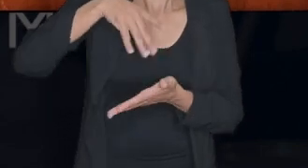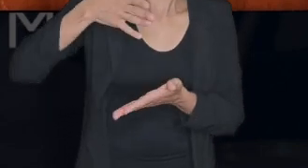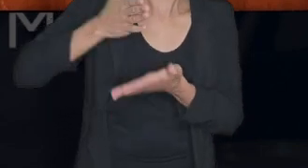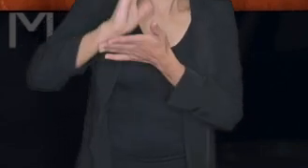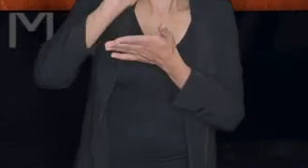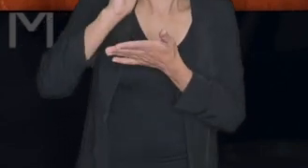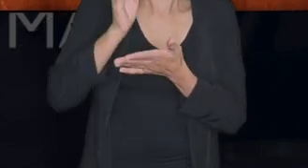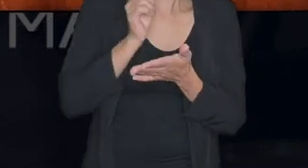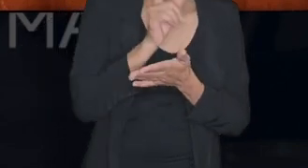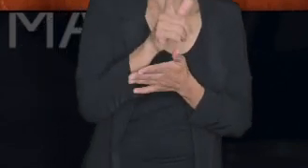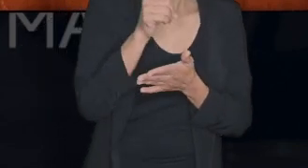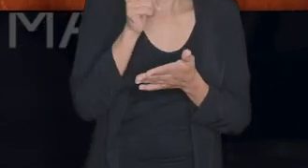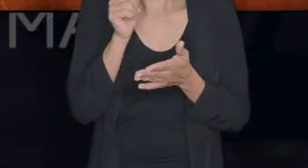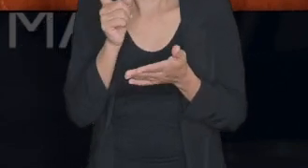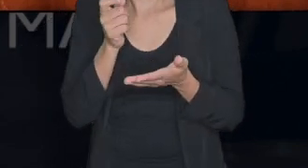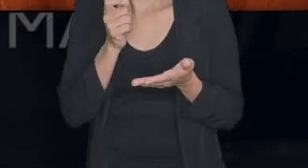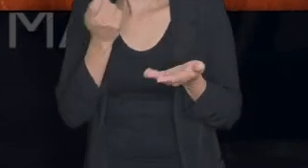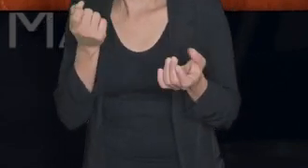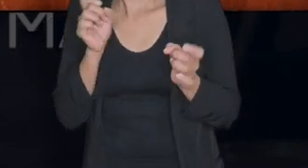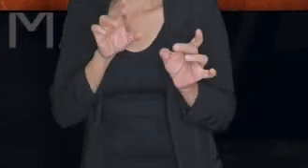o vendedor não faz isso.